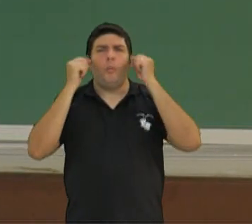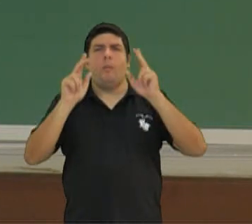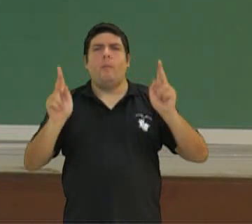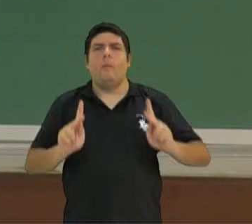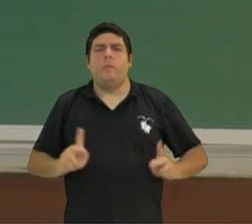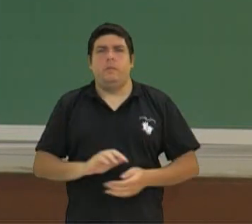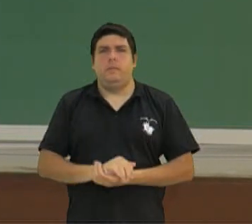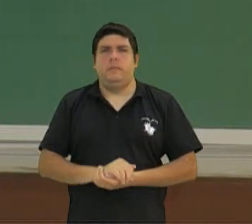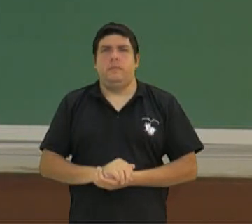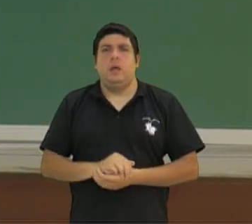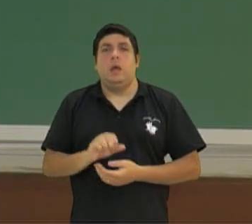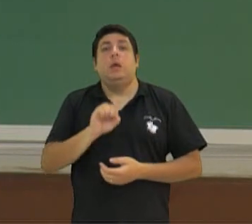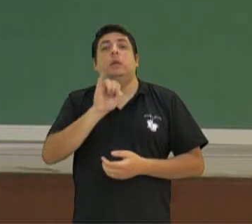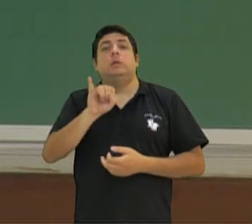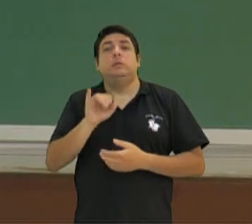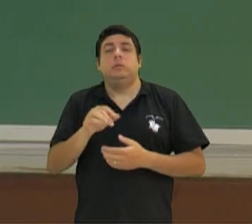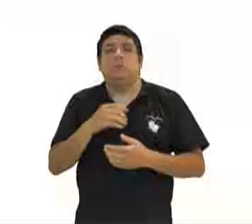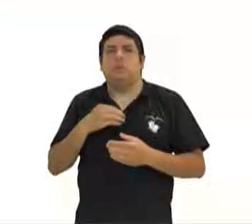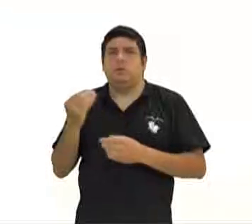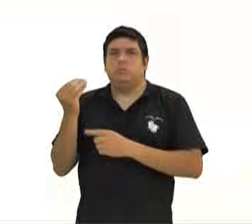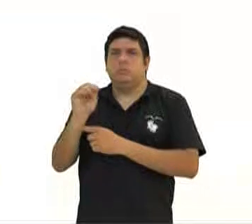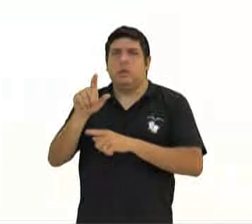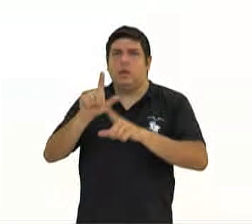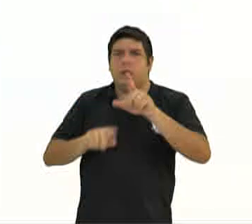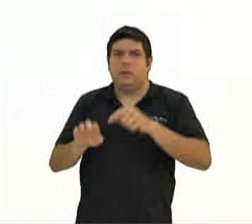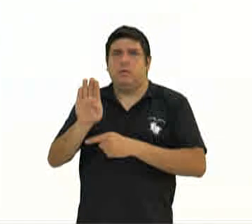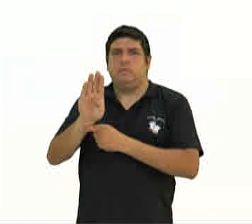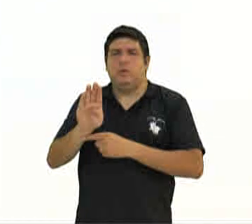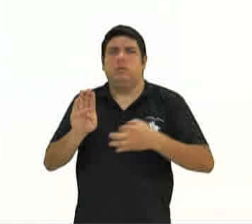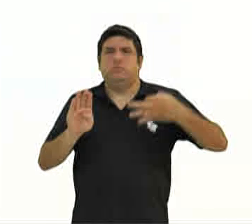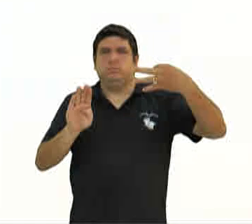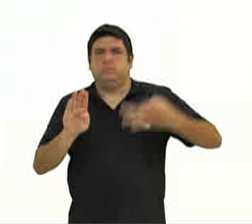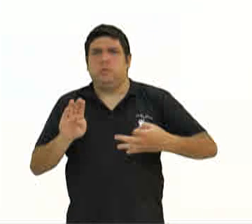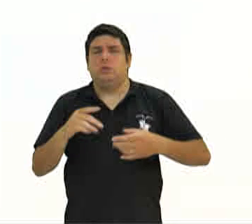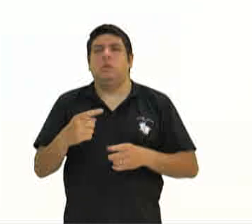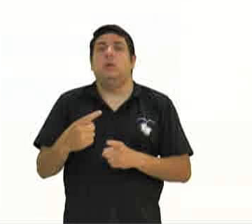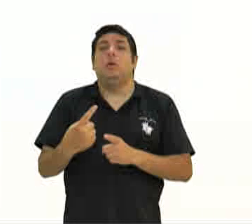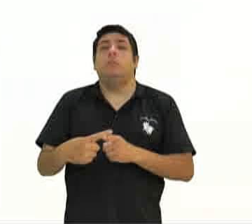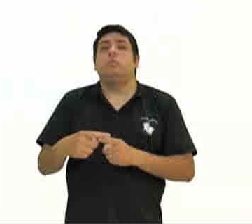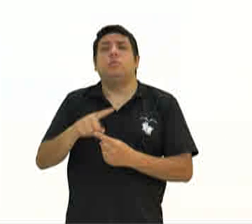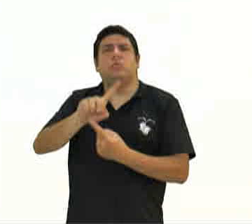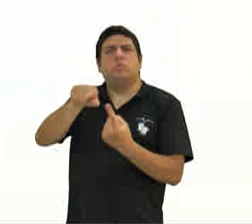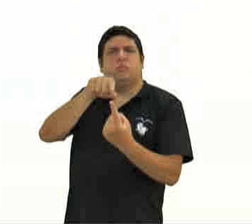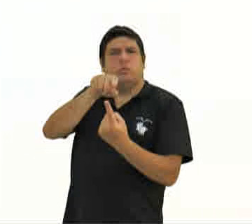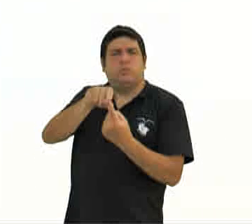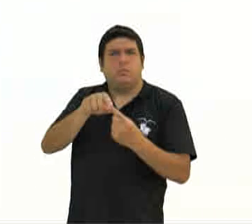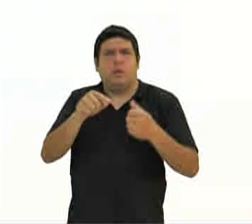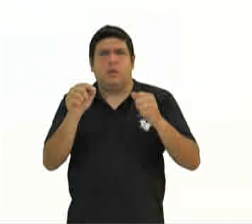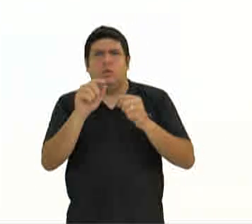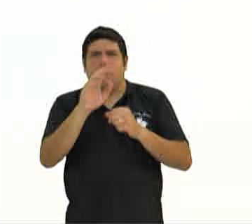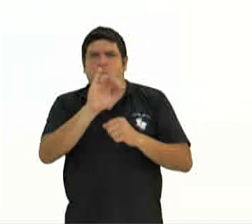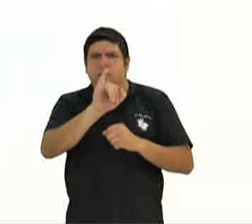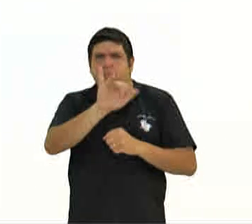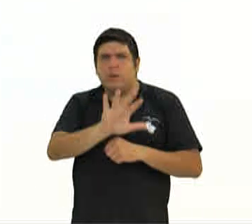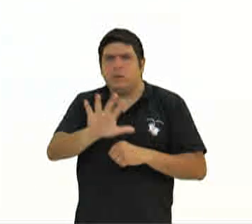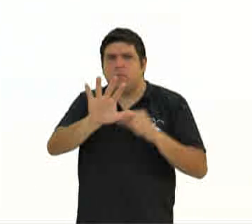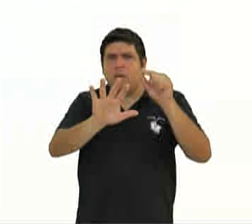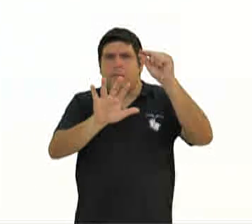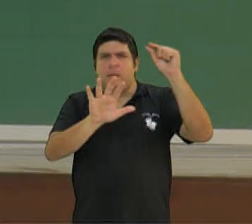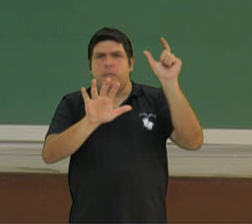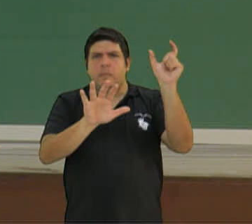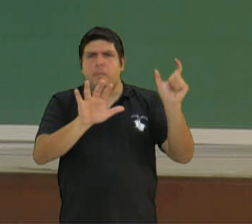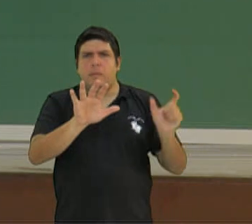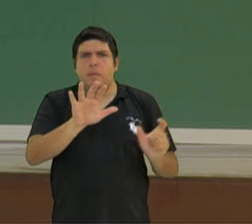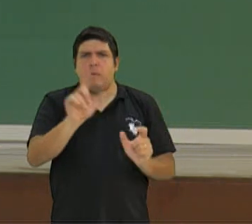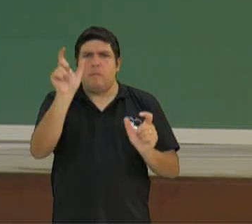Daí, se você marcou a alternativa B, você acertou. Porque a intenção dele de descrever da maneira como ele descreveu